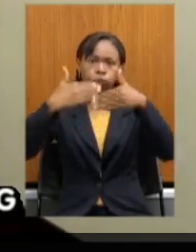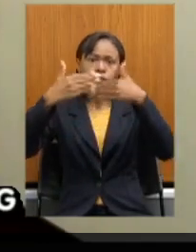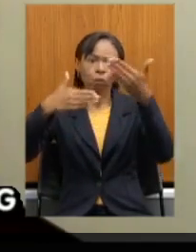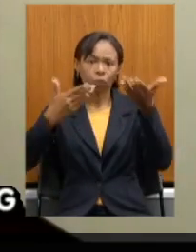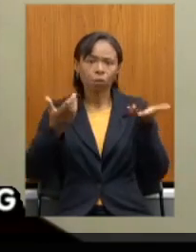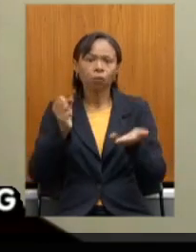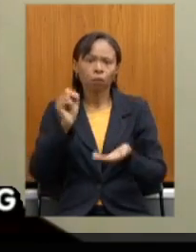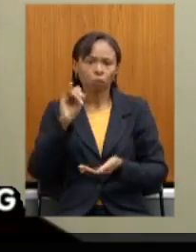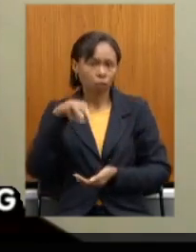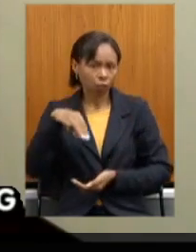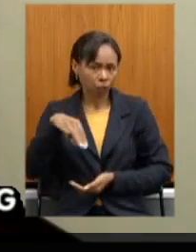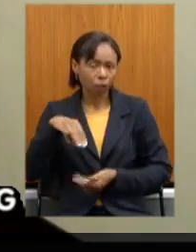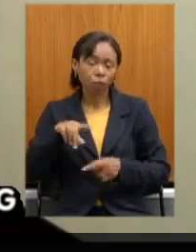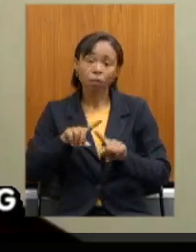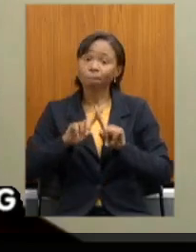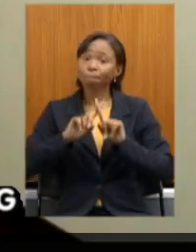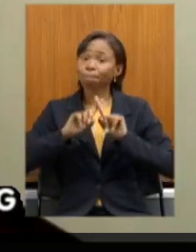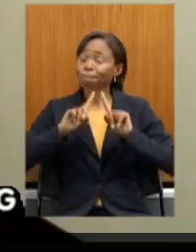Contudo,